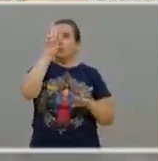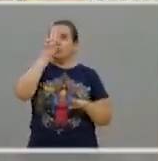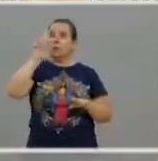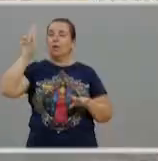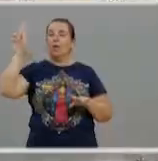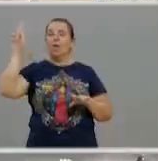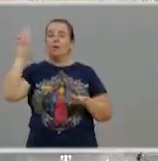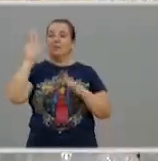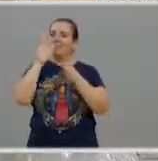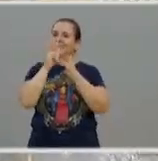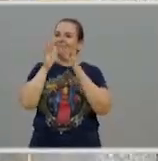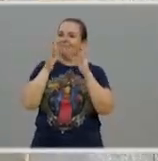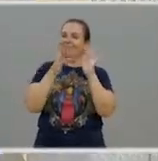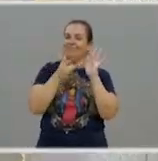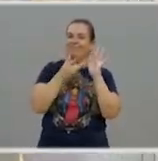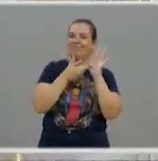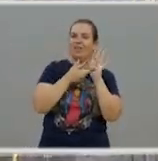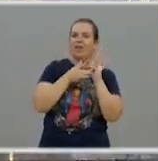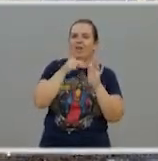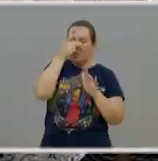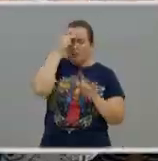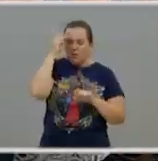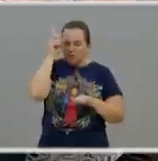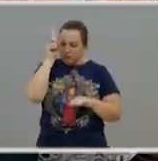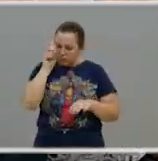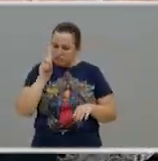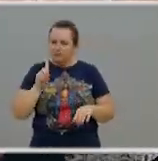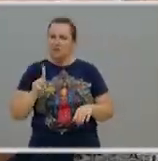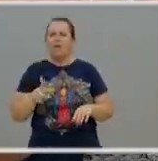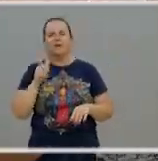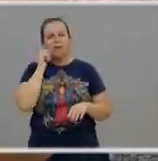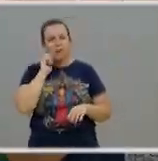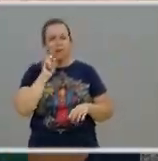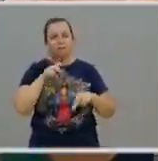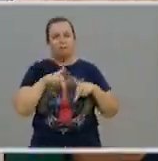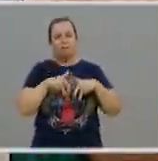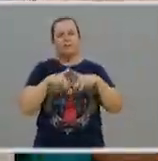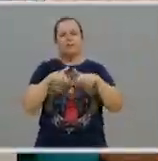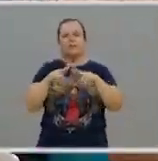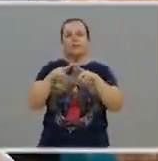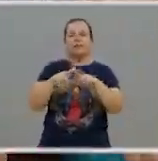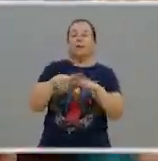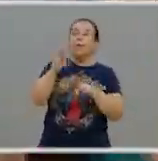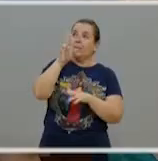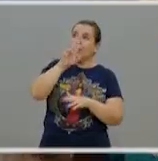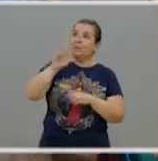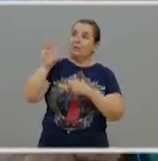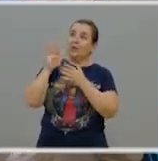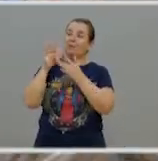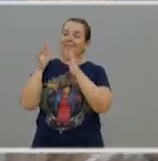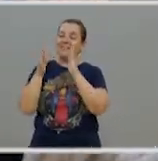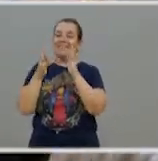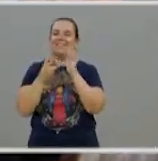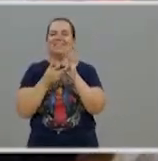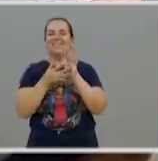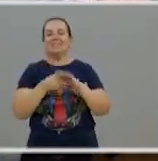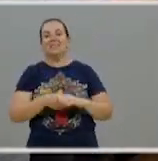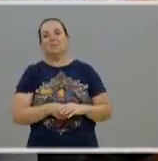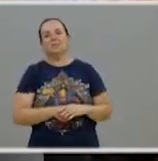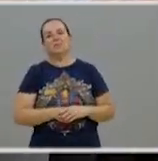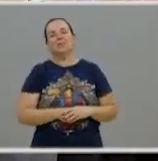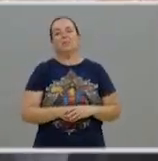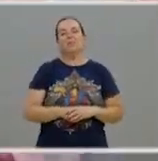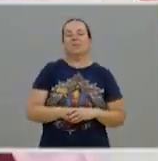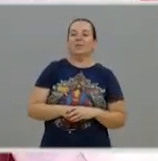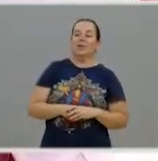nome. Paralítico. O paralítico vai andar pelo nome. Pelo nome de